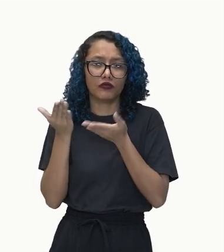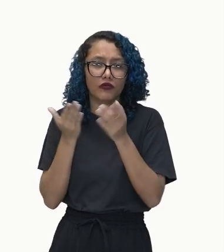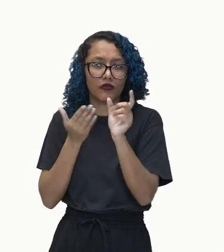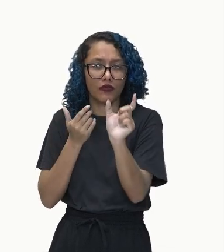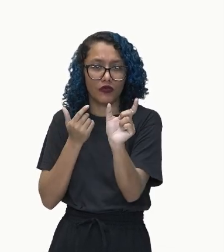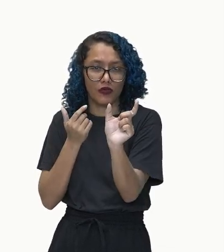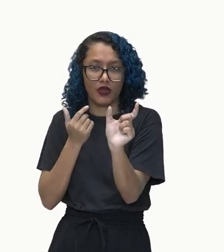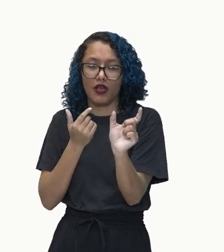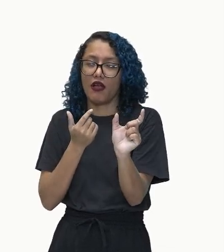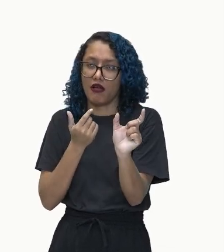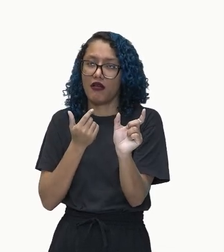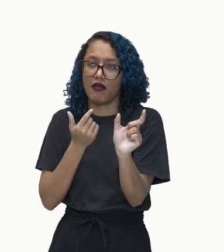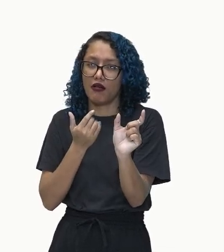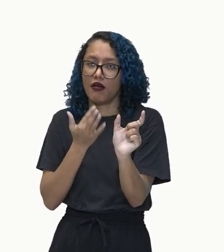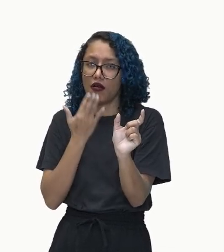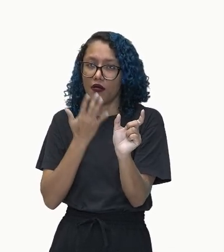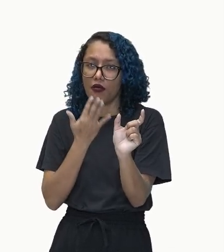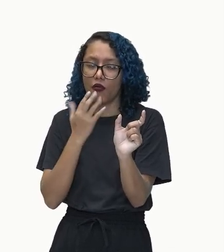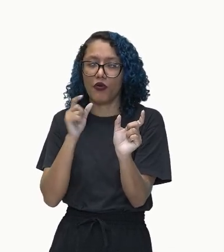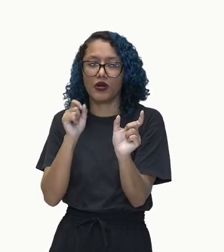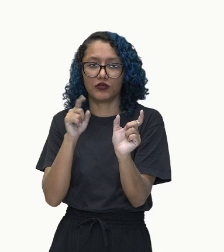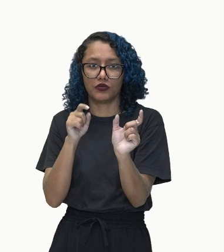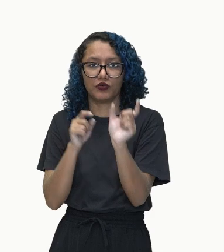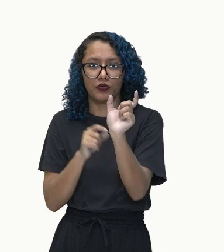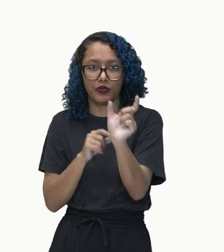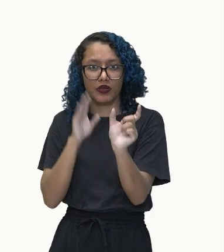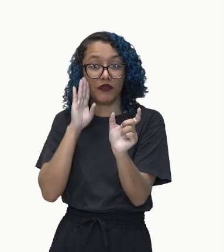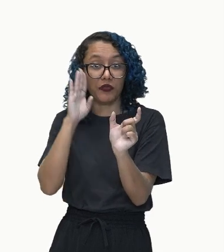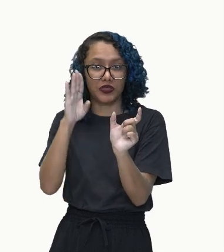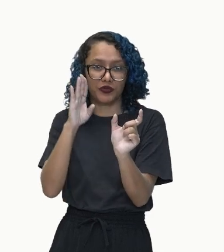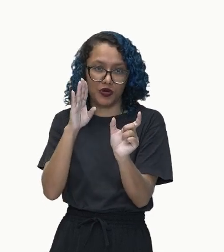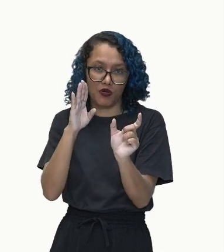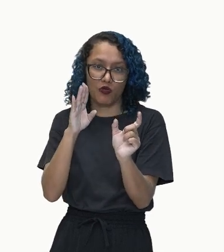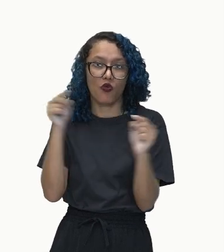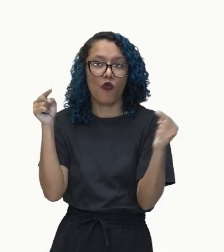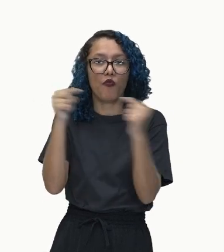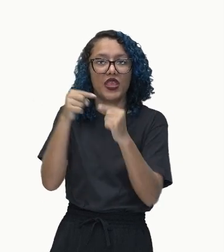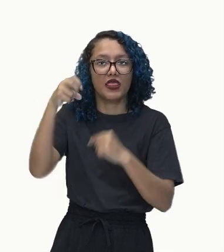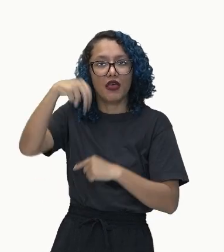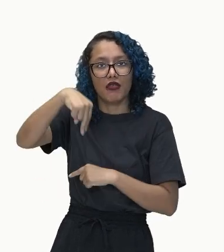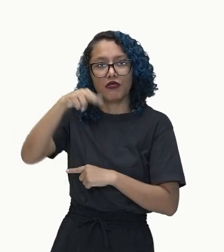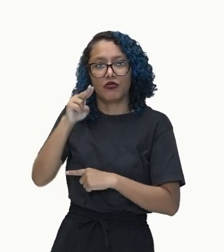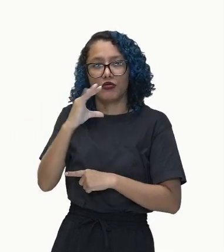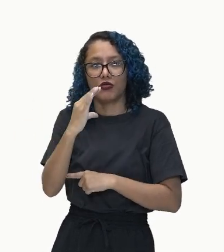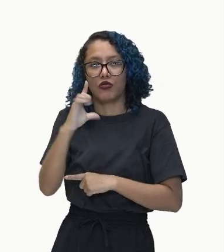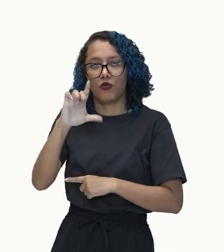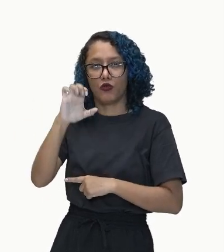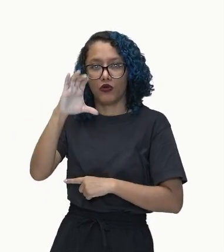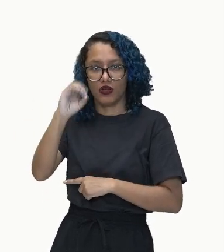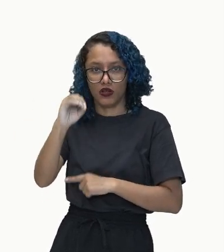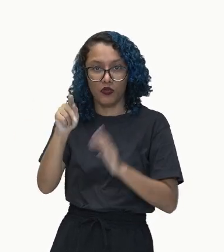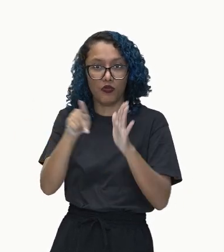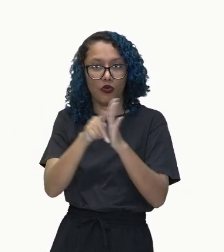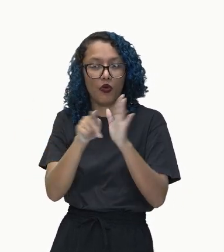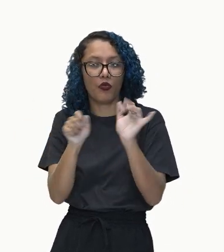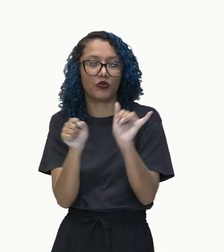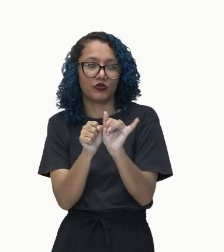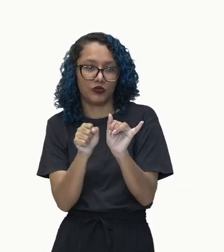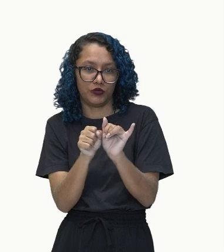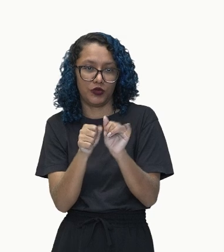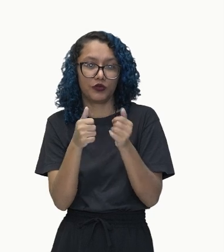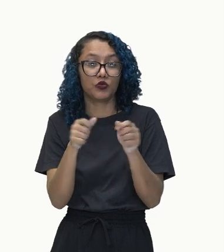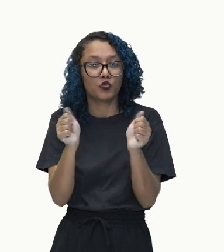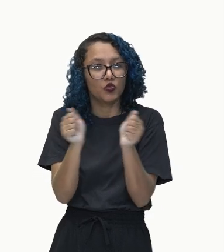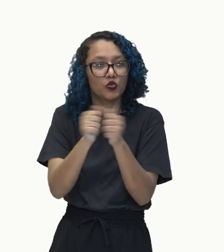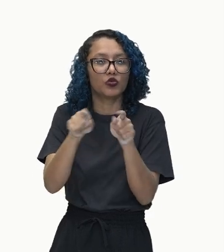Os resultados. Ele é o núcleo do sujeito. Ok? Olha aí o artigo